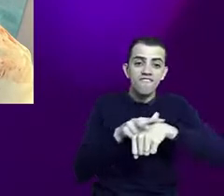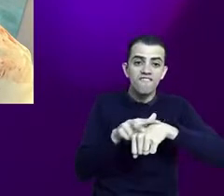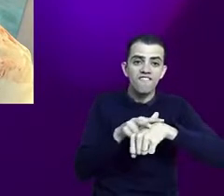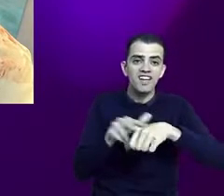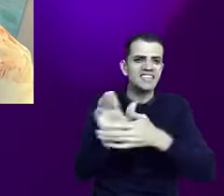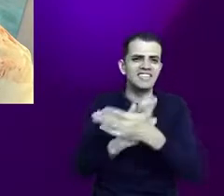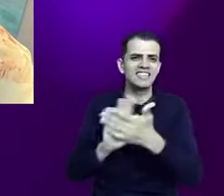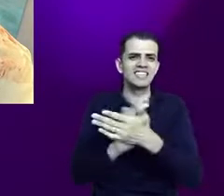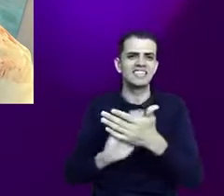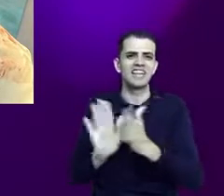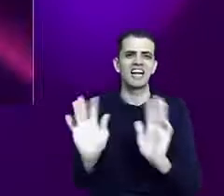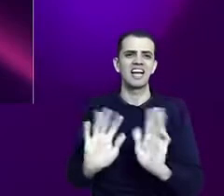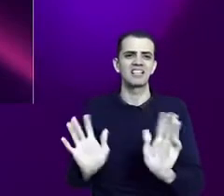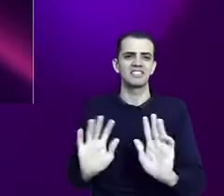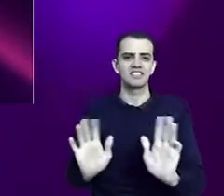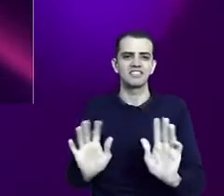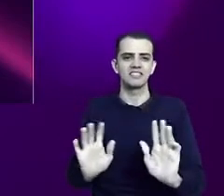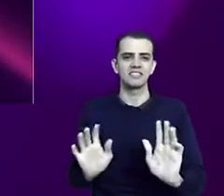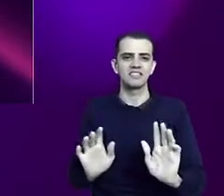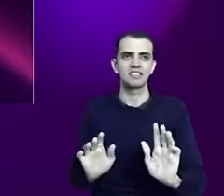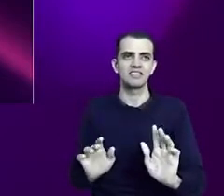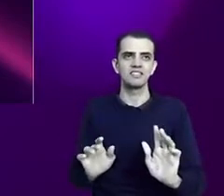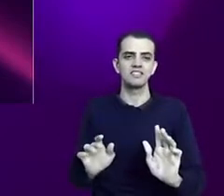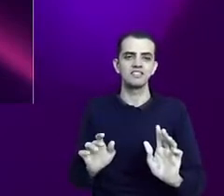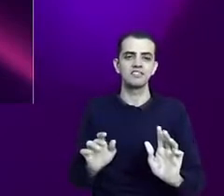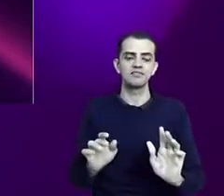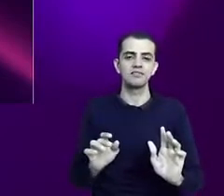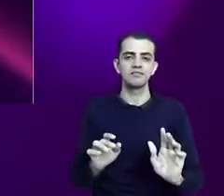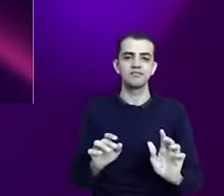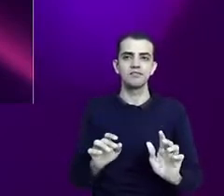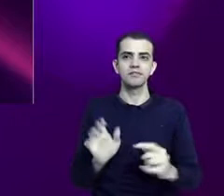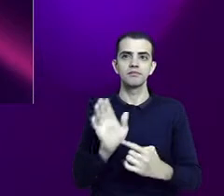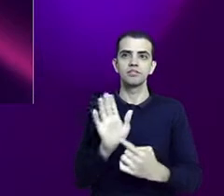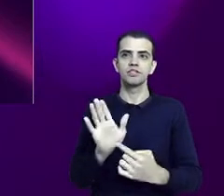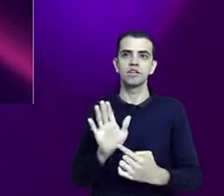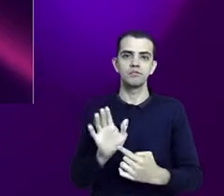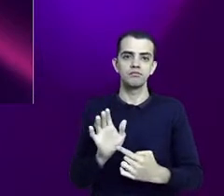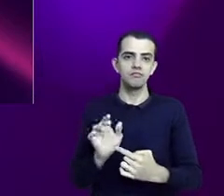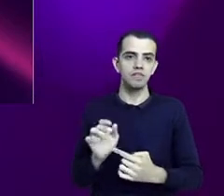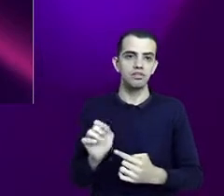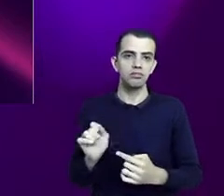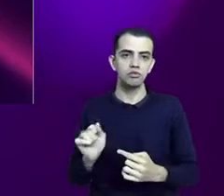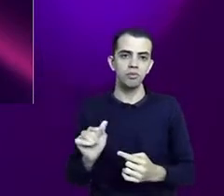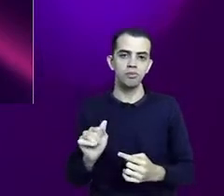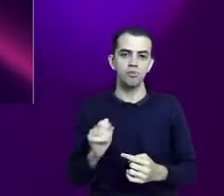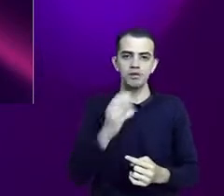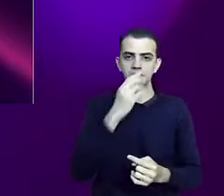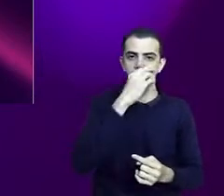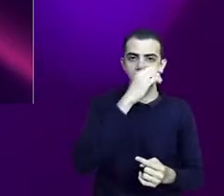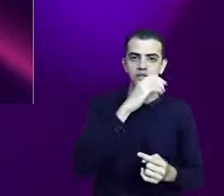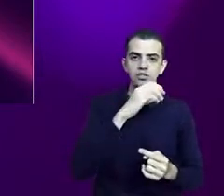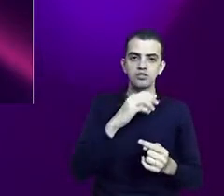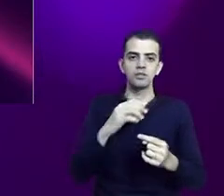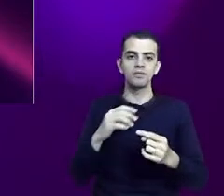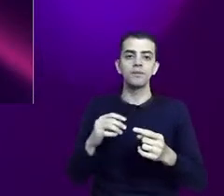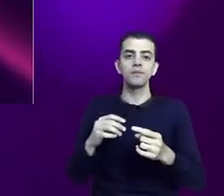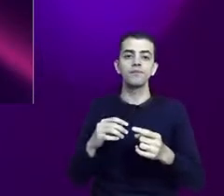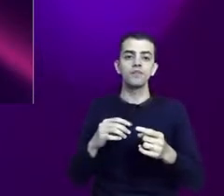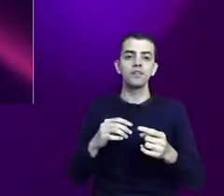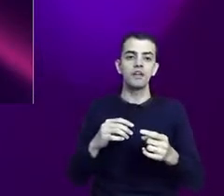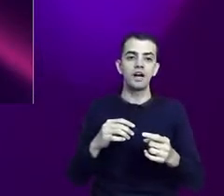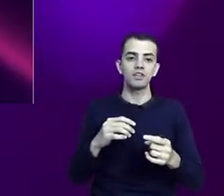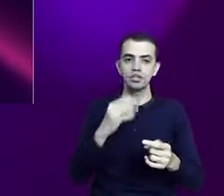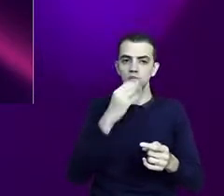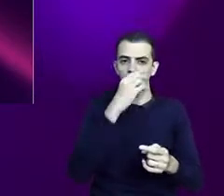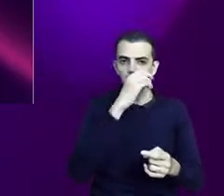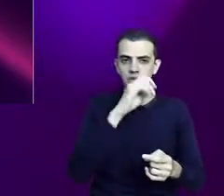na região que é mostrada no modelo virtual. Se o acetábulo tem pouca deformidade, como é o padrão, a